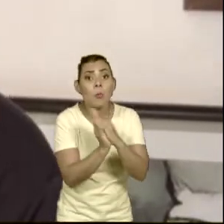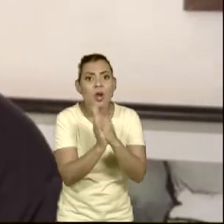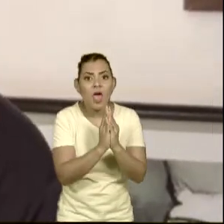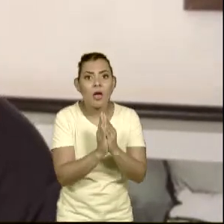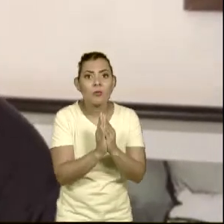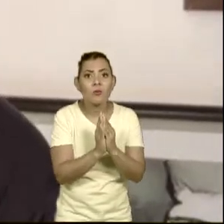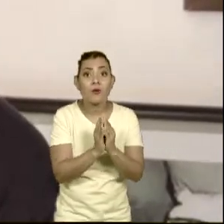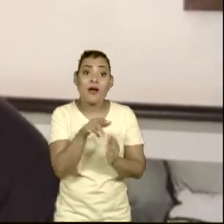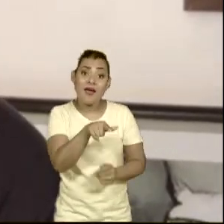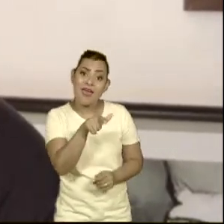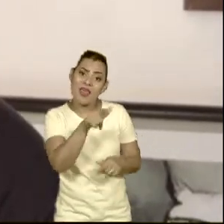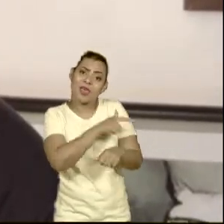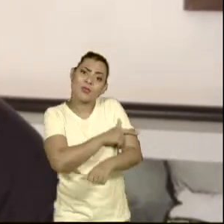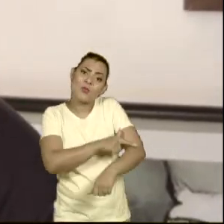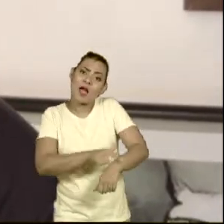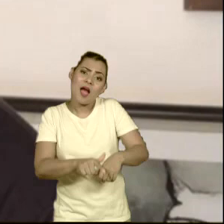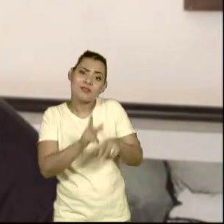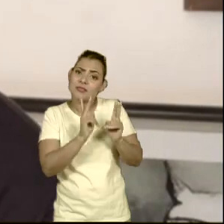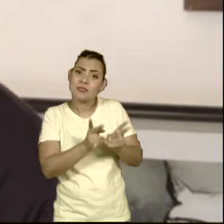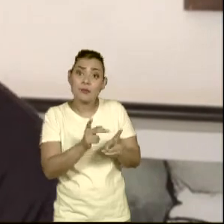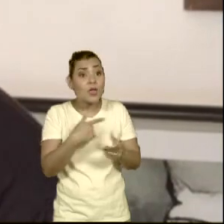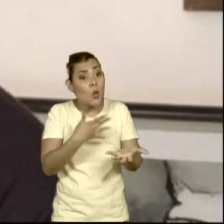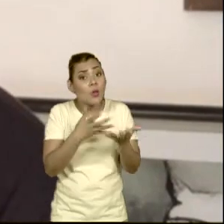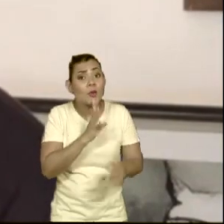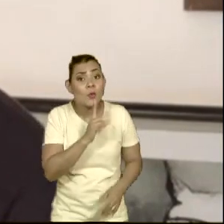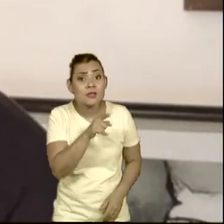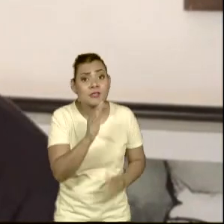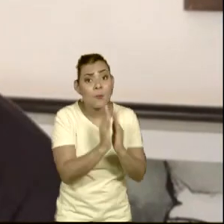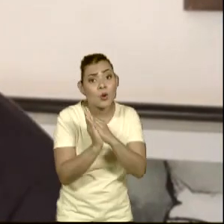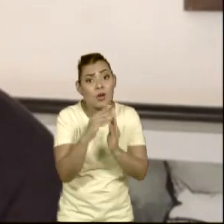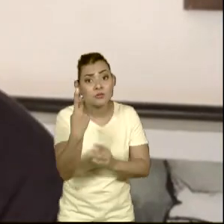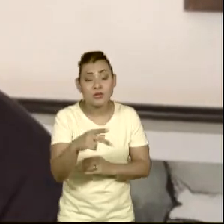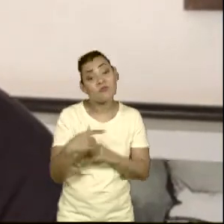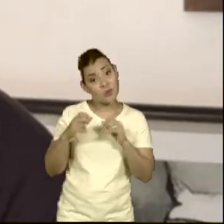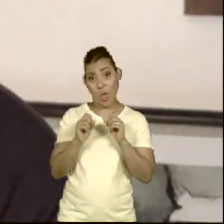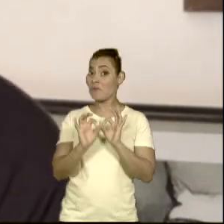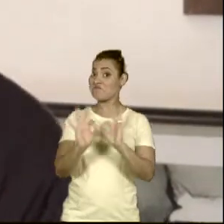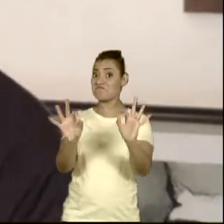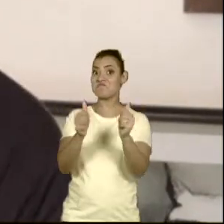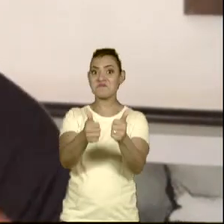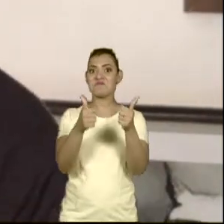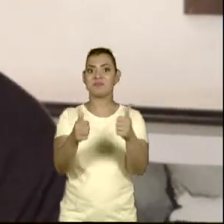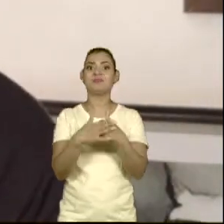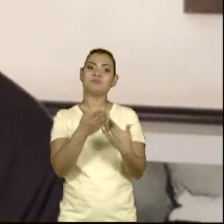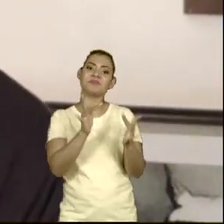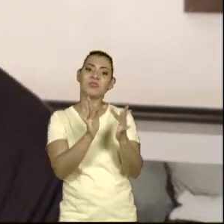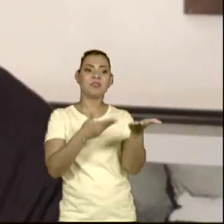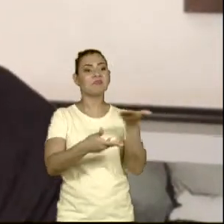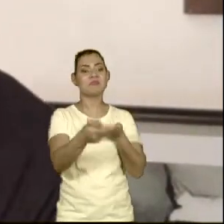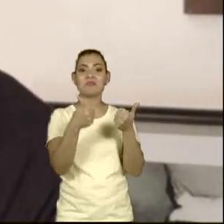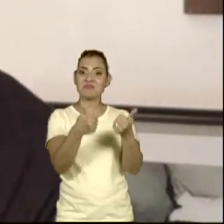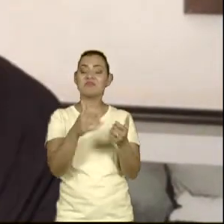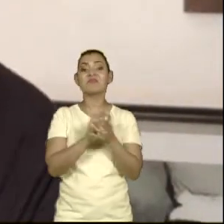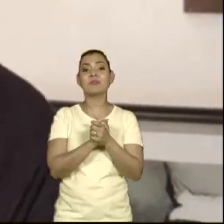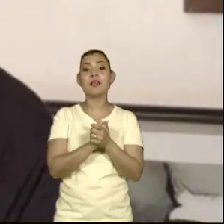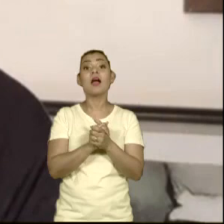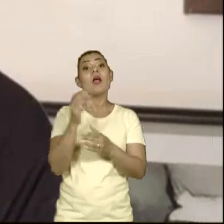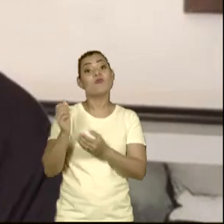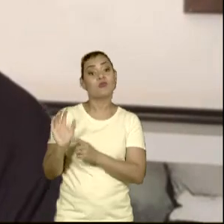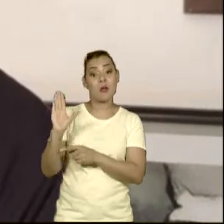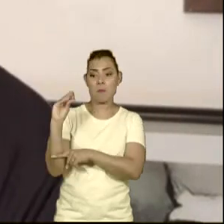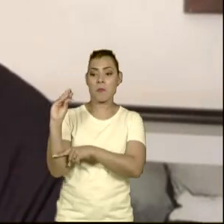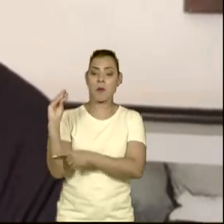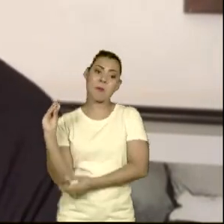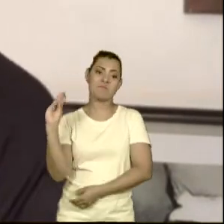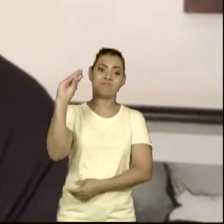Ela, muito fofa, muito gentil, ela falou, quero conhecer o boneco. Eu falei, claro, trocamos contato e um dia eu fui apresentar o boneco a